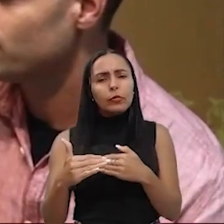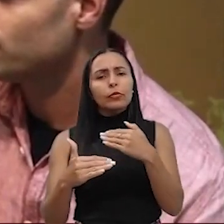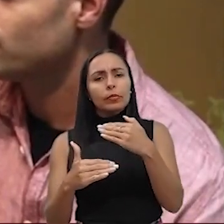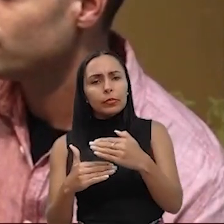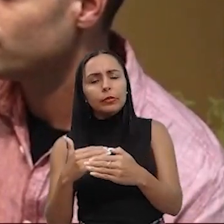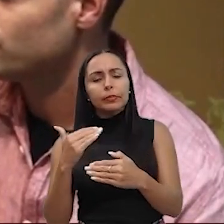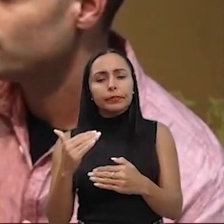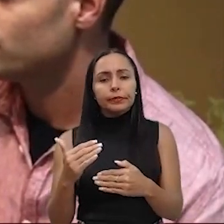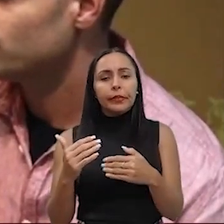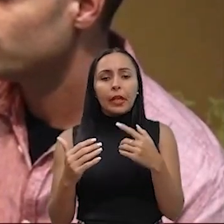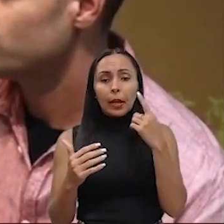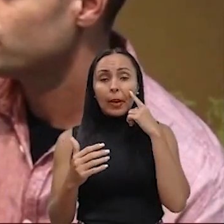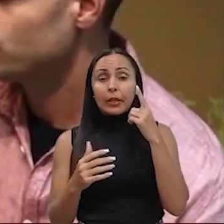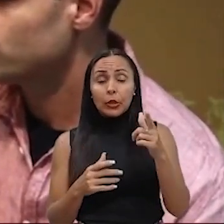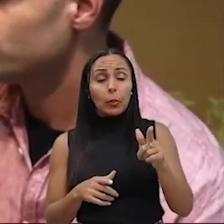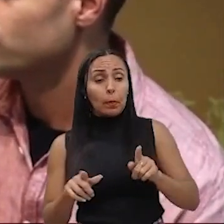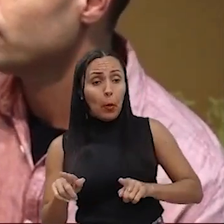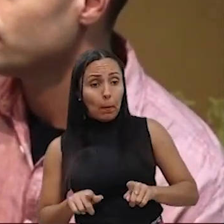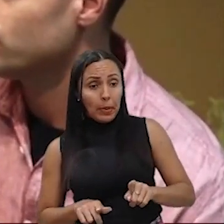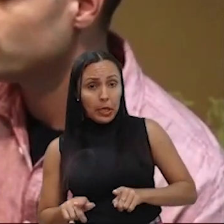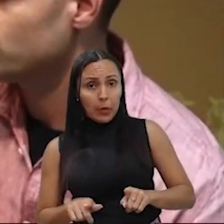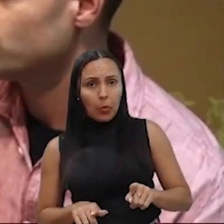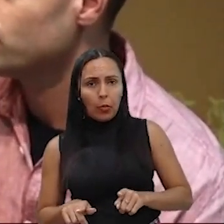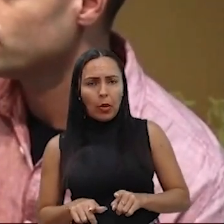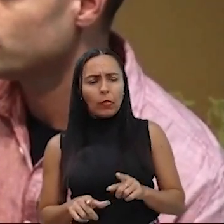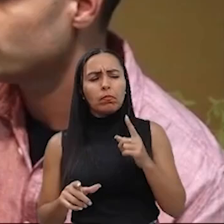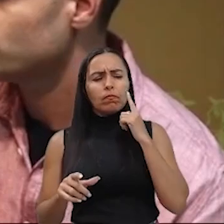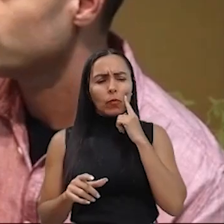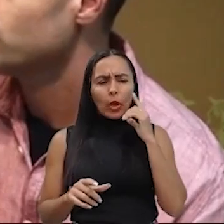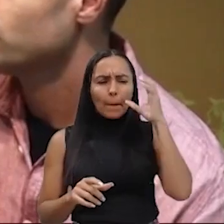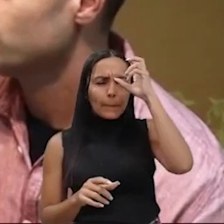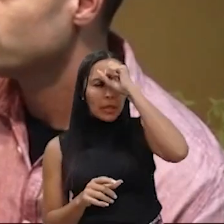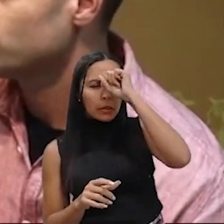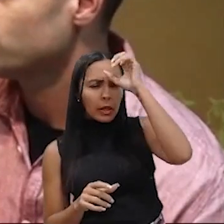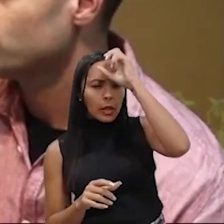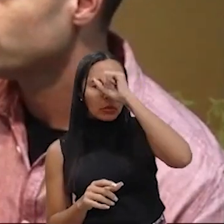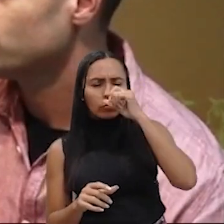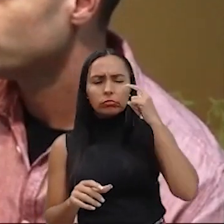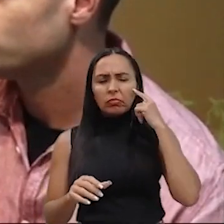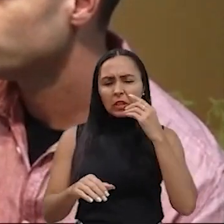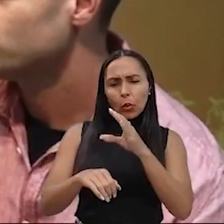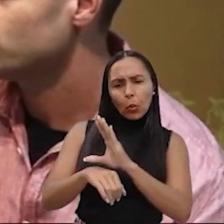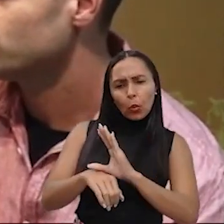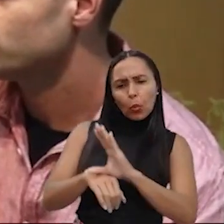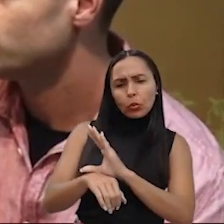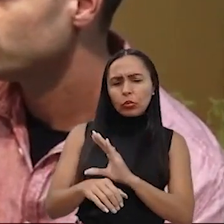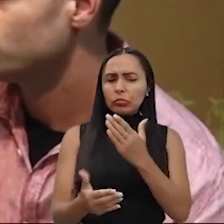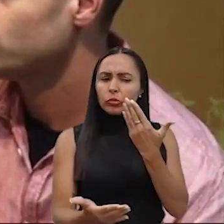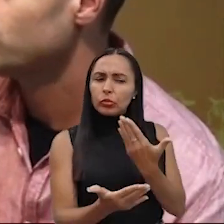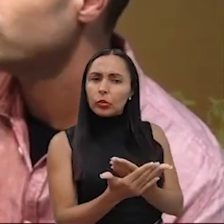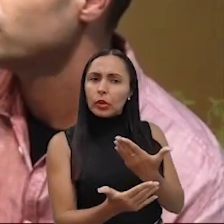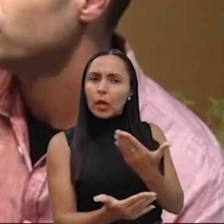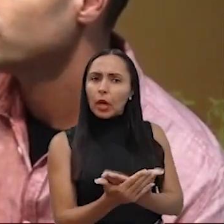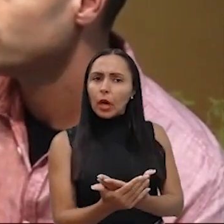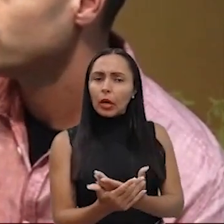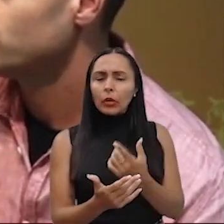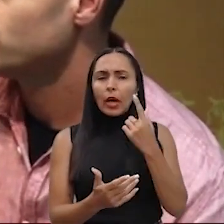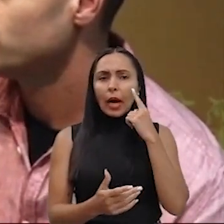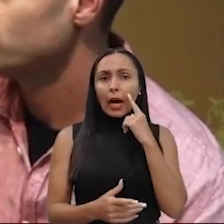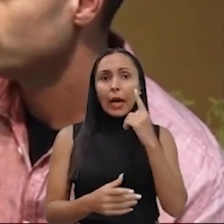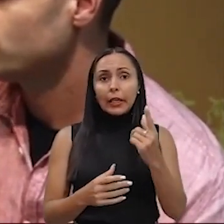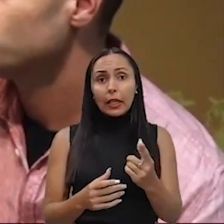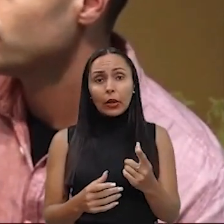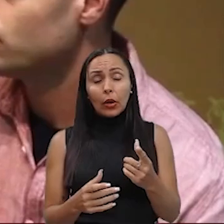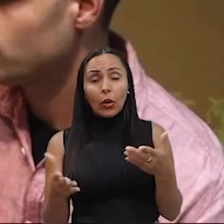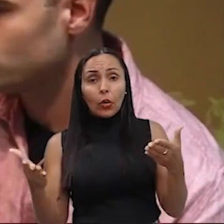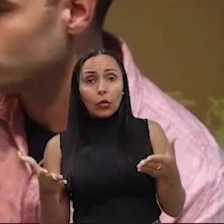desses meus primos, me aprofundando, fazendo cursos, e me tornei intérprete de Libras.